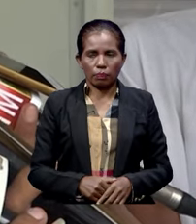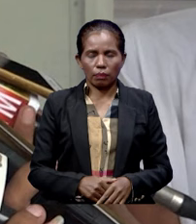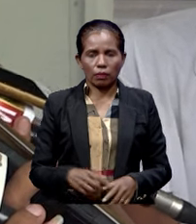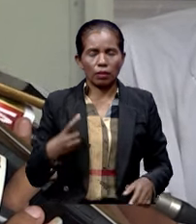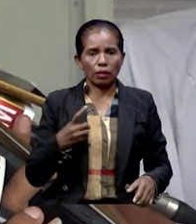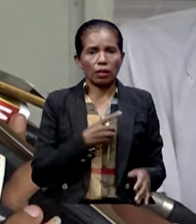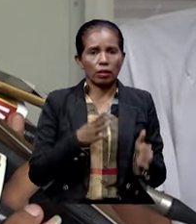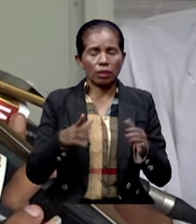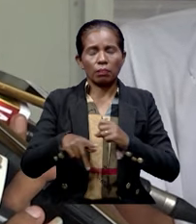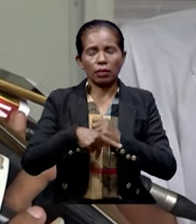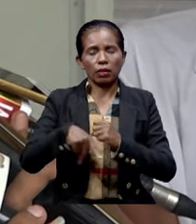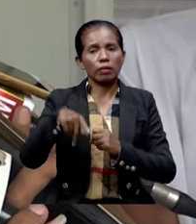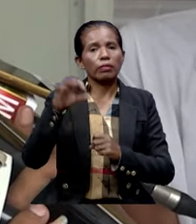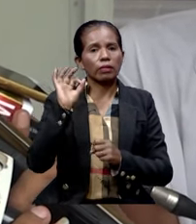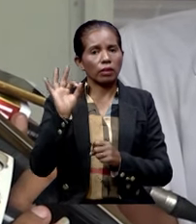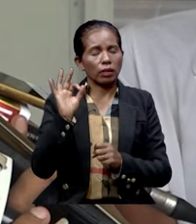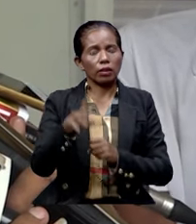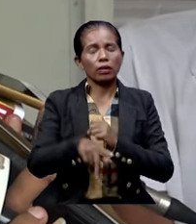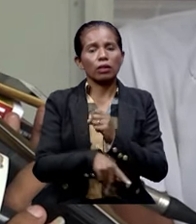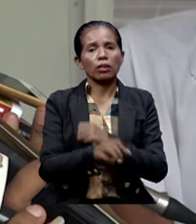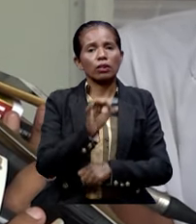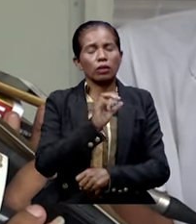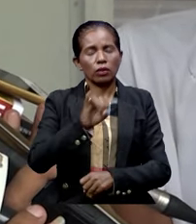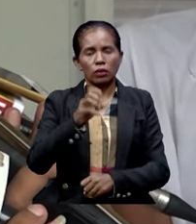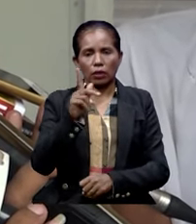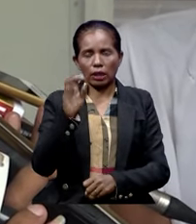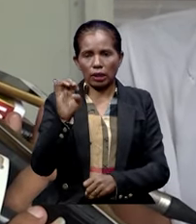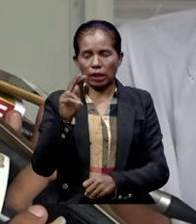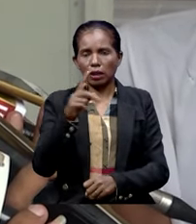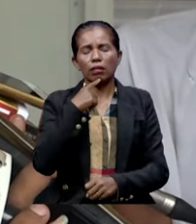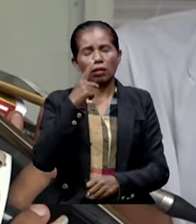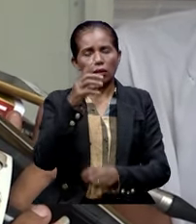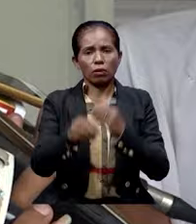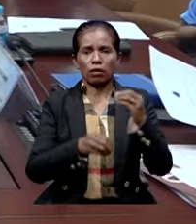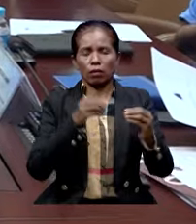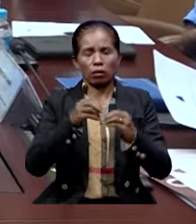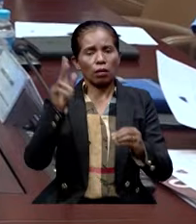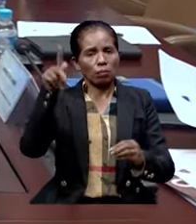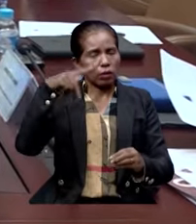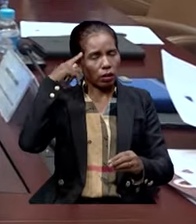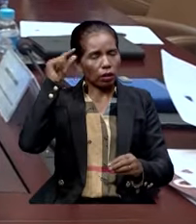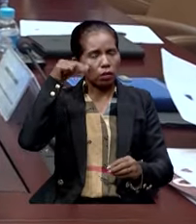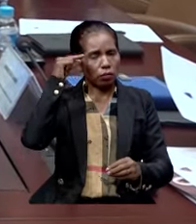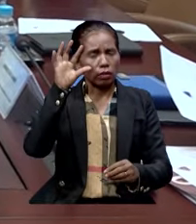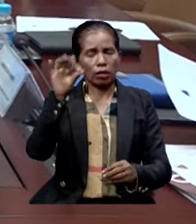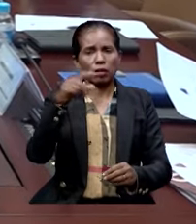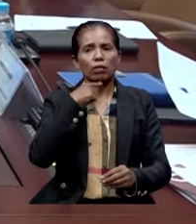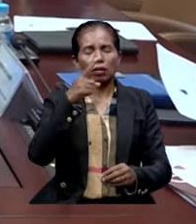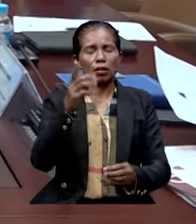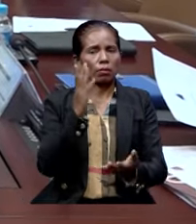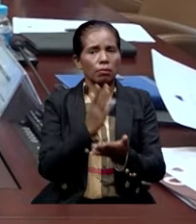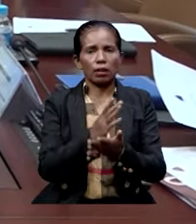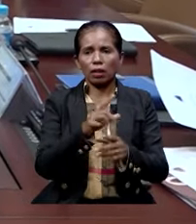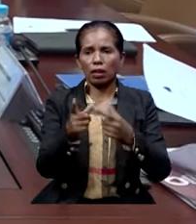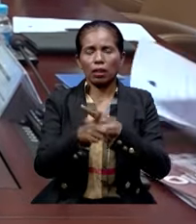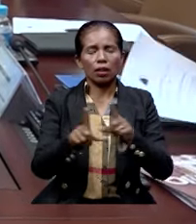Deputado Bancara Fretelin Joaquim dos Santos Boruloli hatou lamentação ne relaciona política governo da CNN ne revoga tia lei